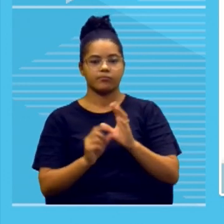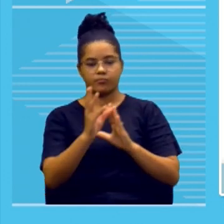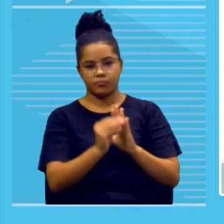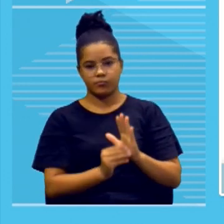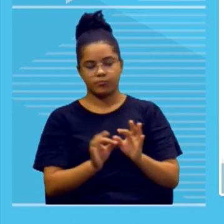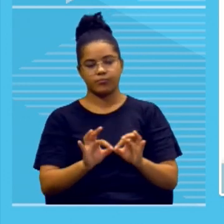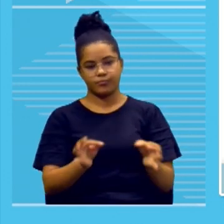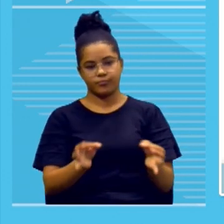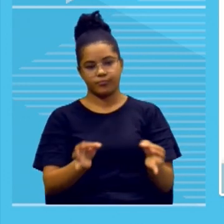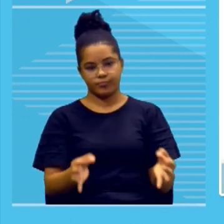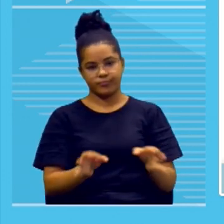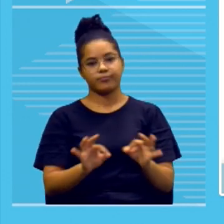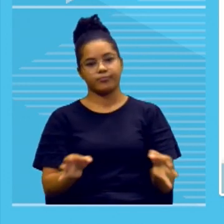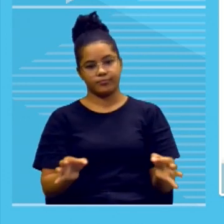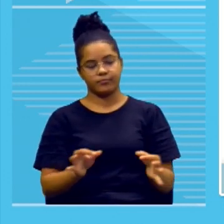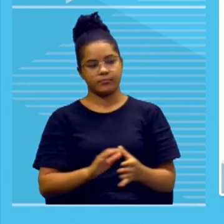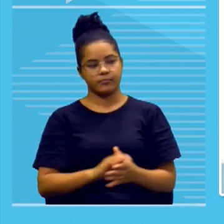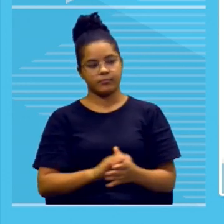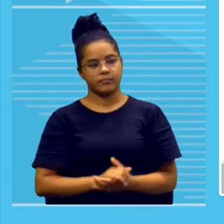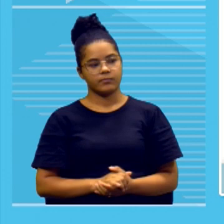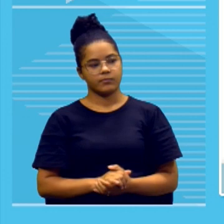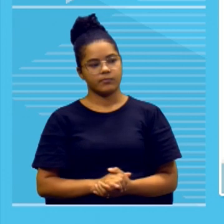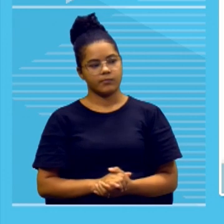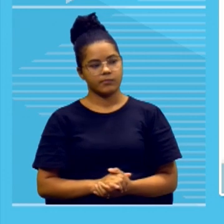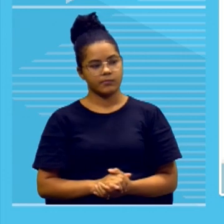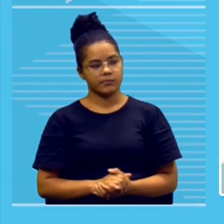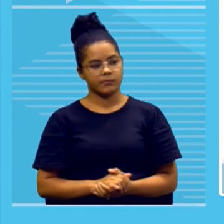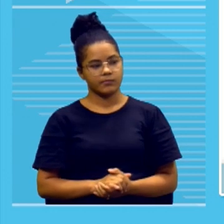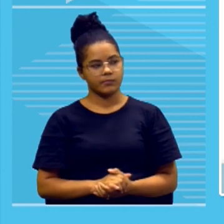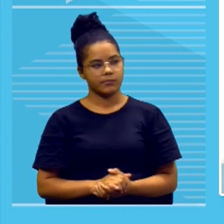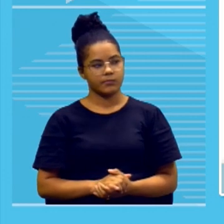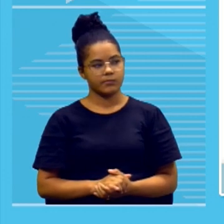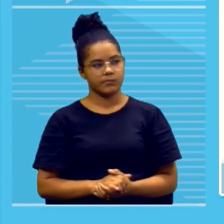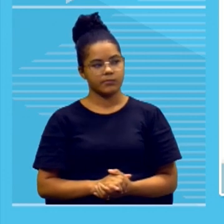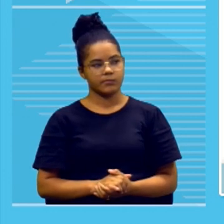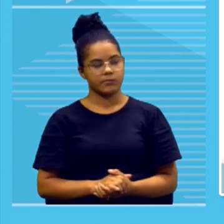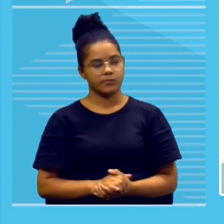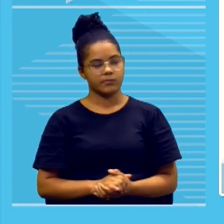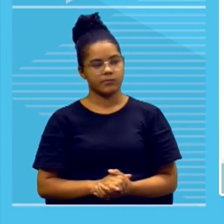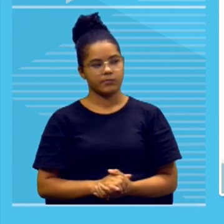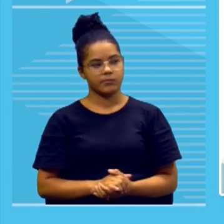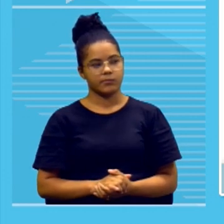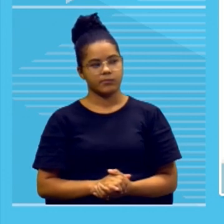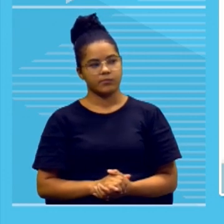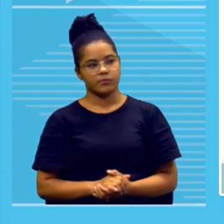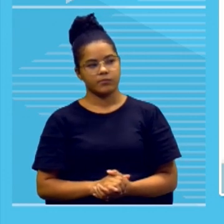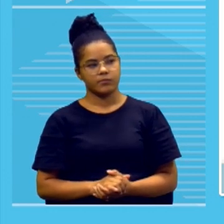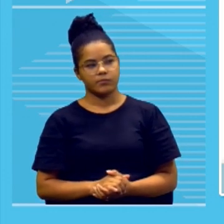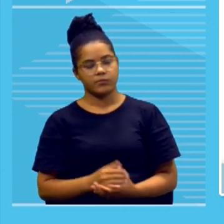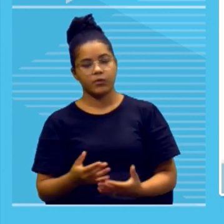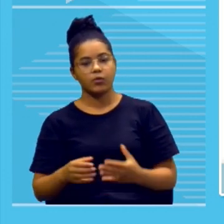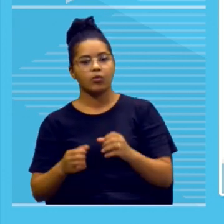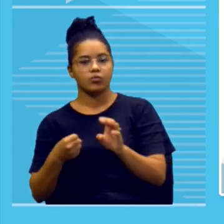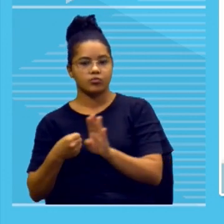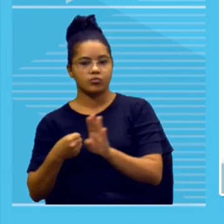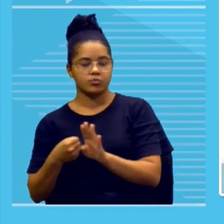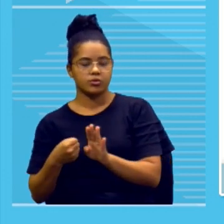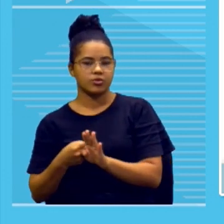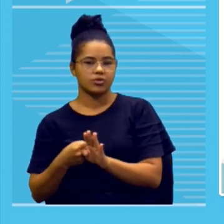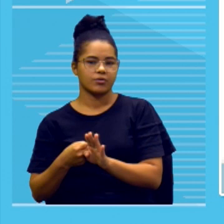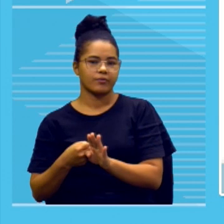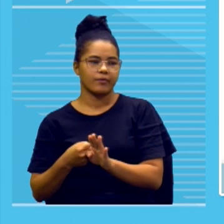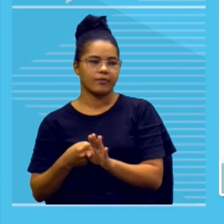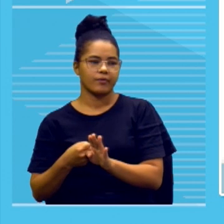Ok? Também, aquela oração subordinada substantiva, você não vai separar da principal. Vou explicar por